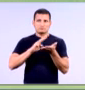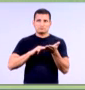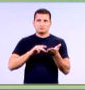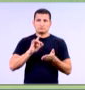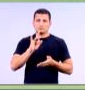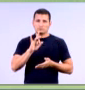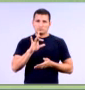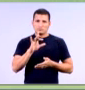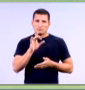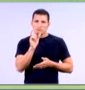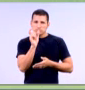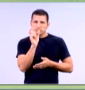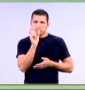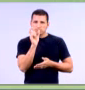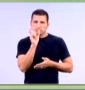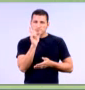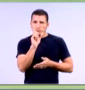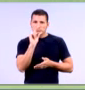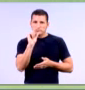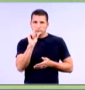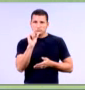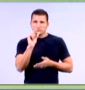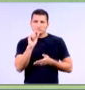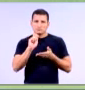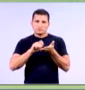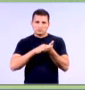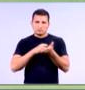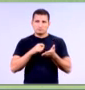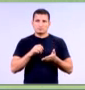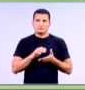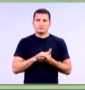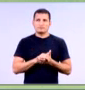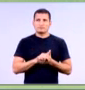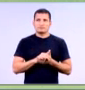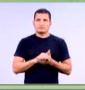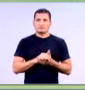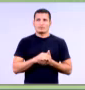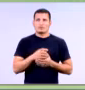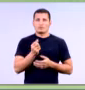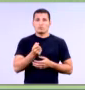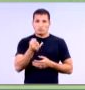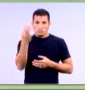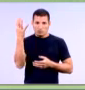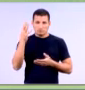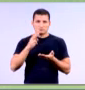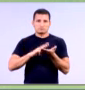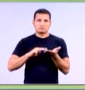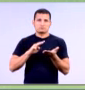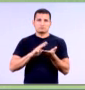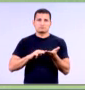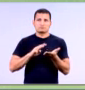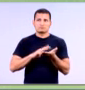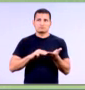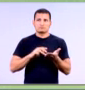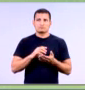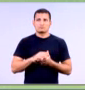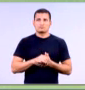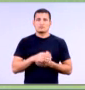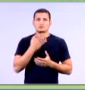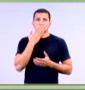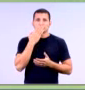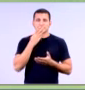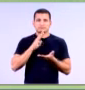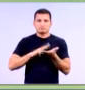uma parte, o nome é apenas uma parte da assinatura, pela quantidade de parâmetros e pelos tipos